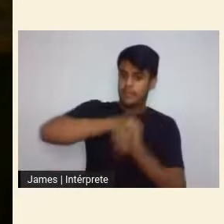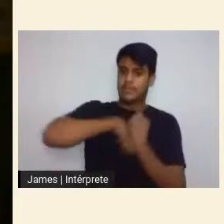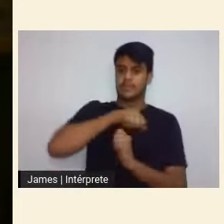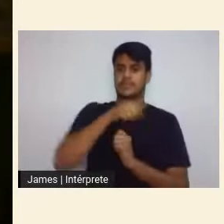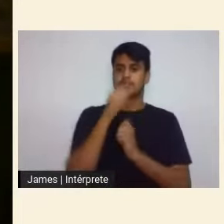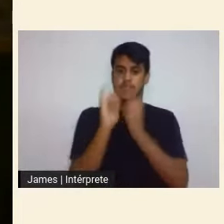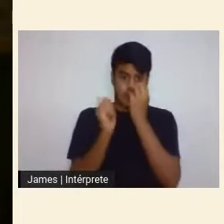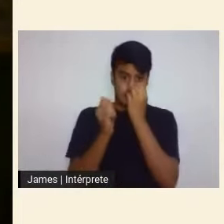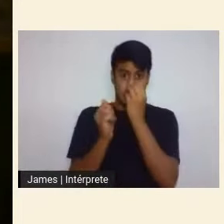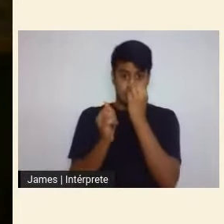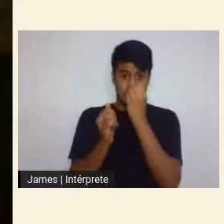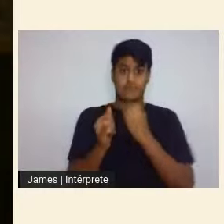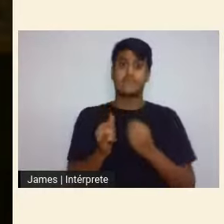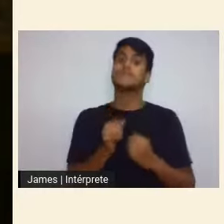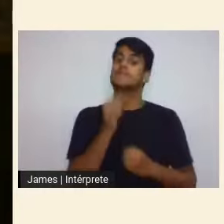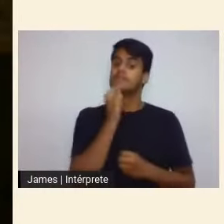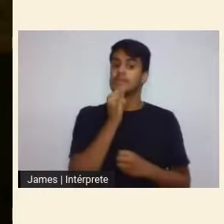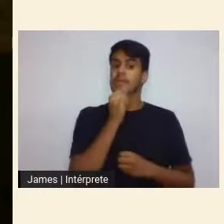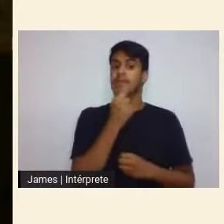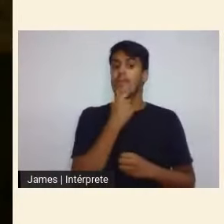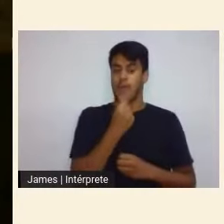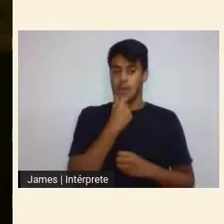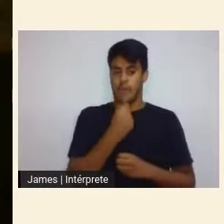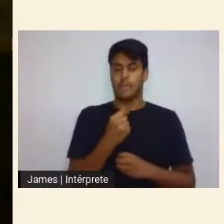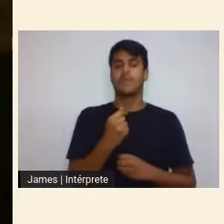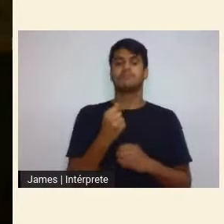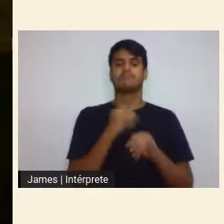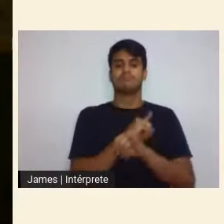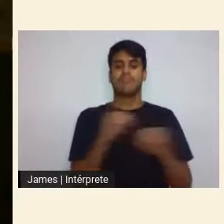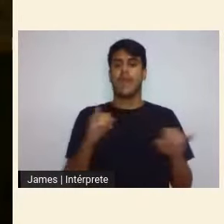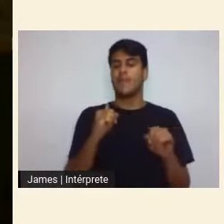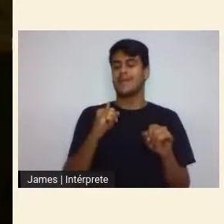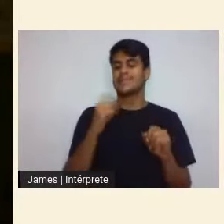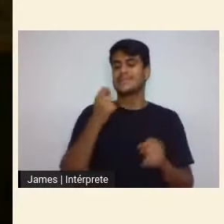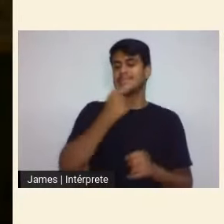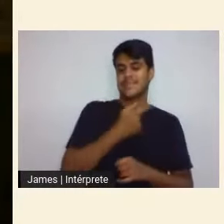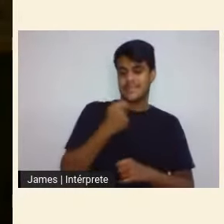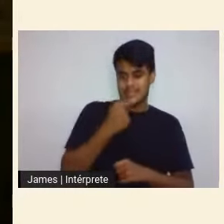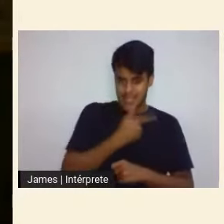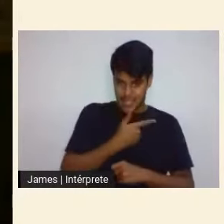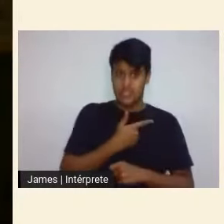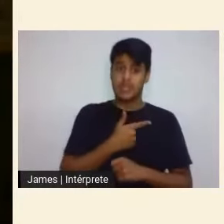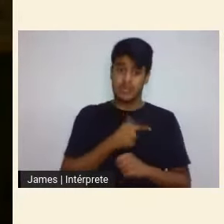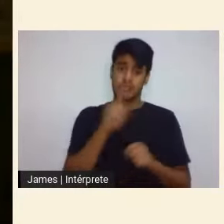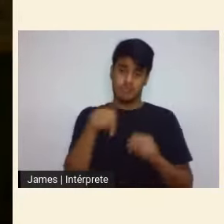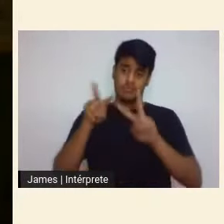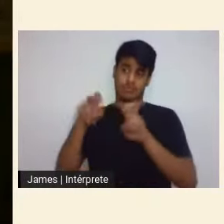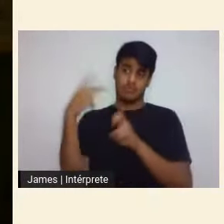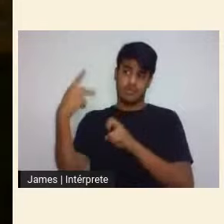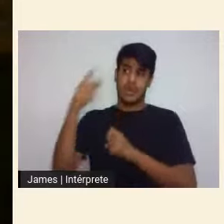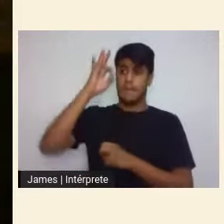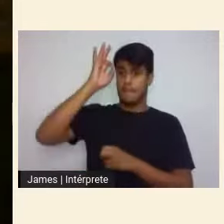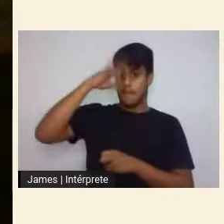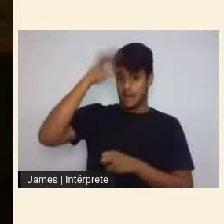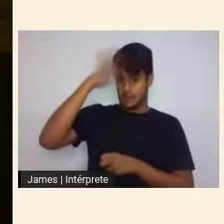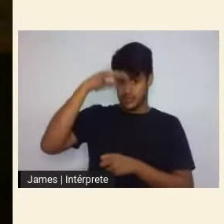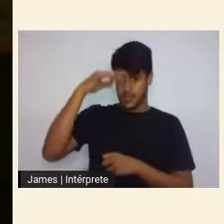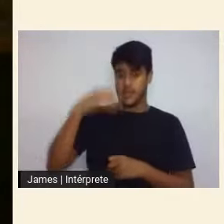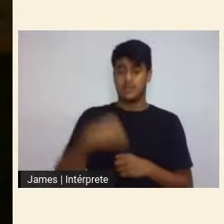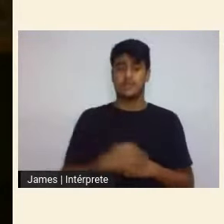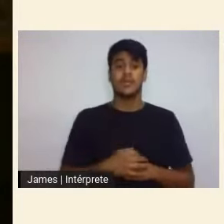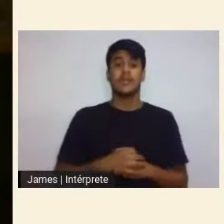como Na Safra, de Abiguar Bastos, que é uma sátira à viagem de Mário de Andrade, em 1937, e